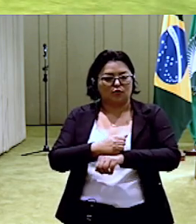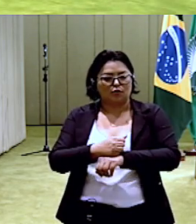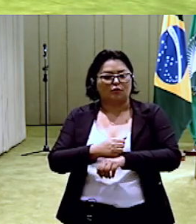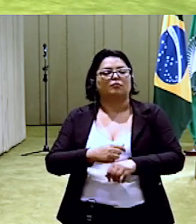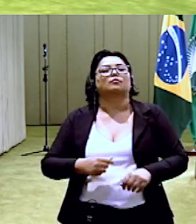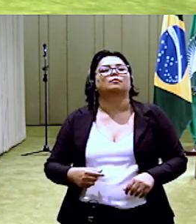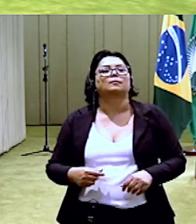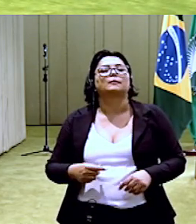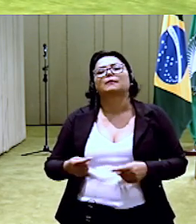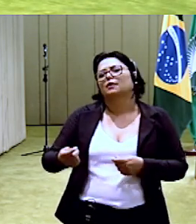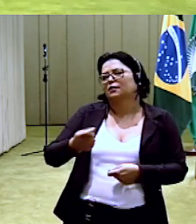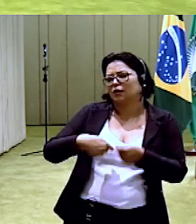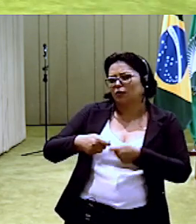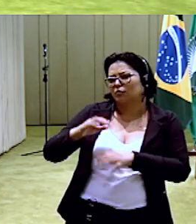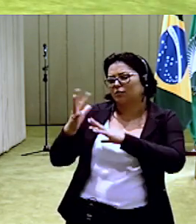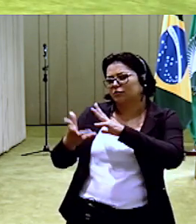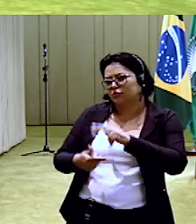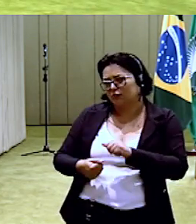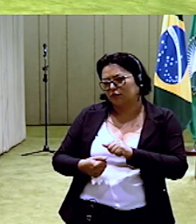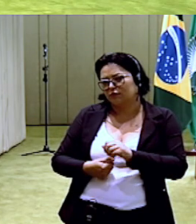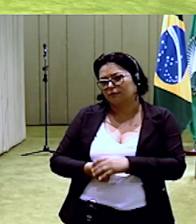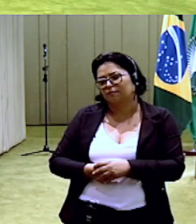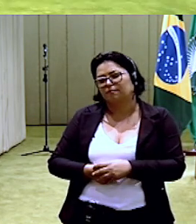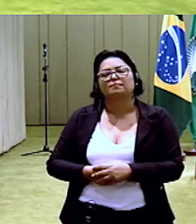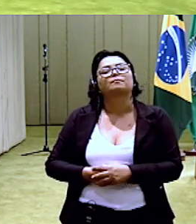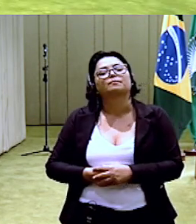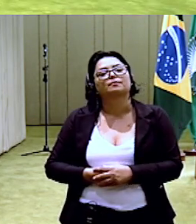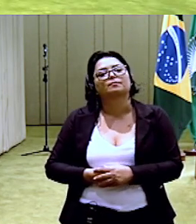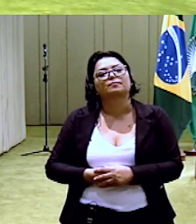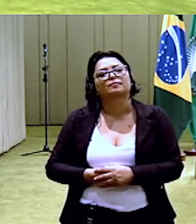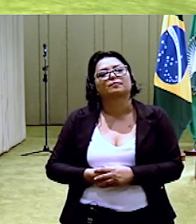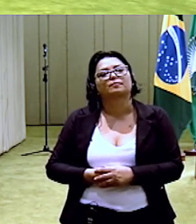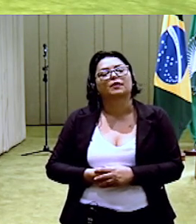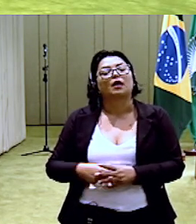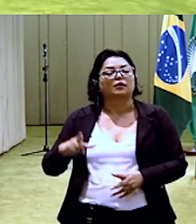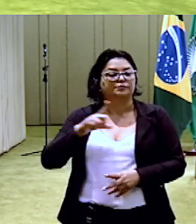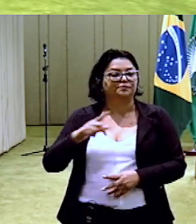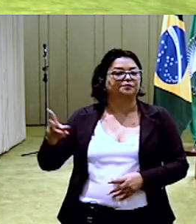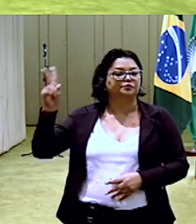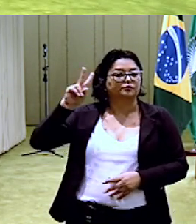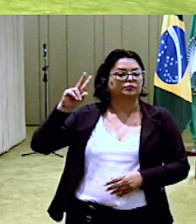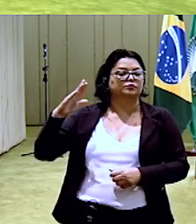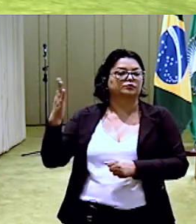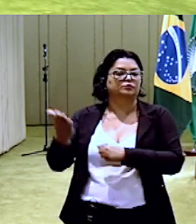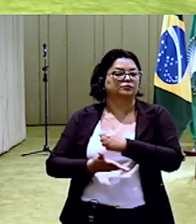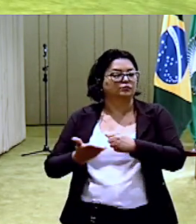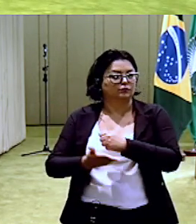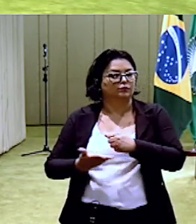como prioridade, mas na cena mundial. Há um erro histórico fundamental